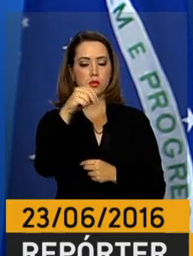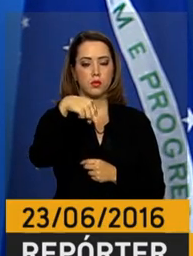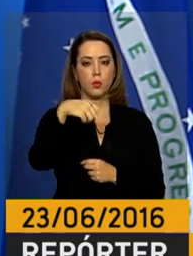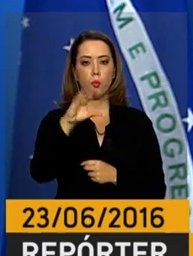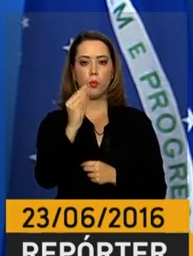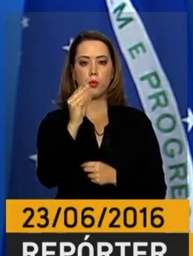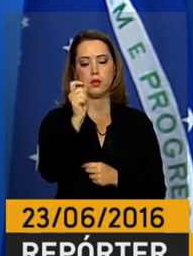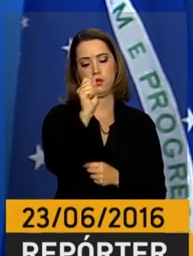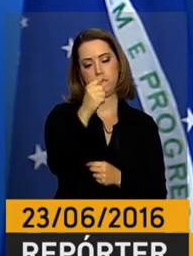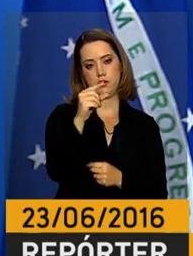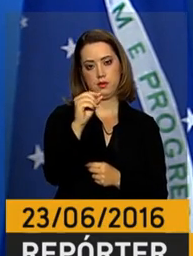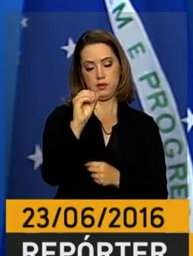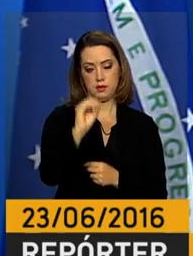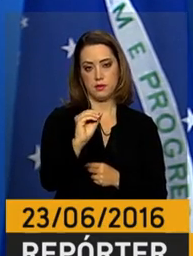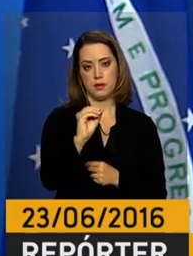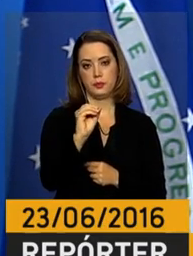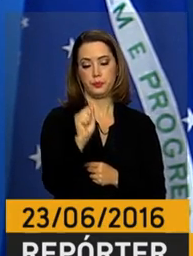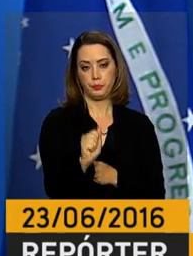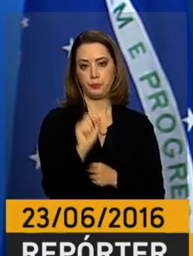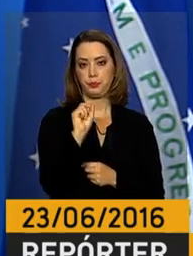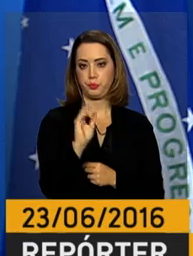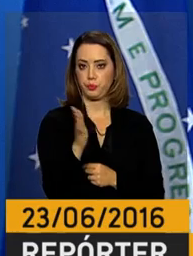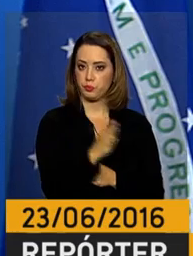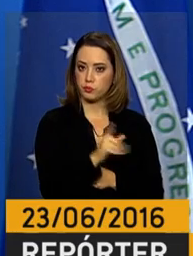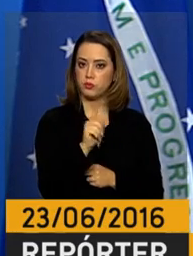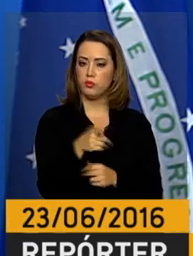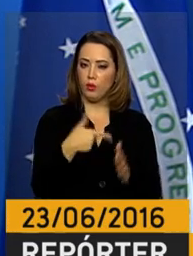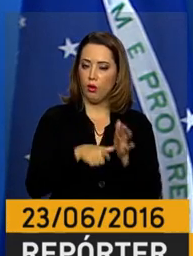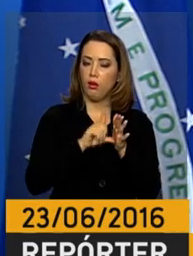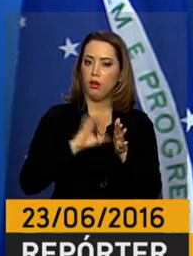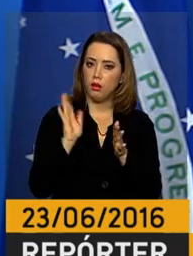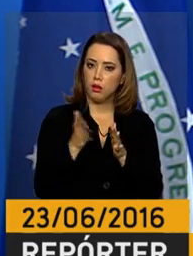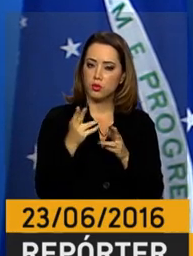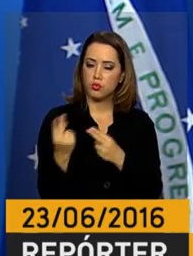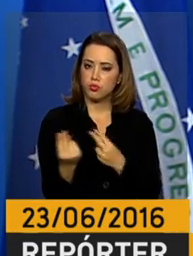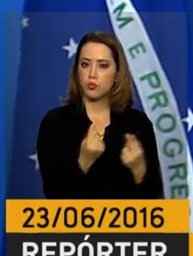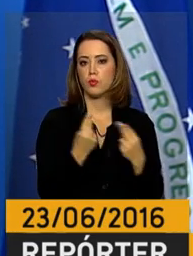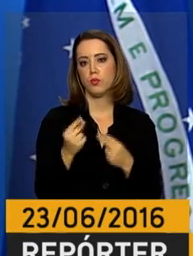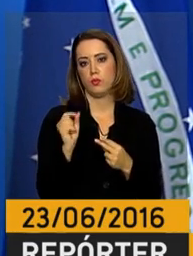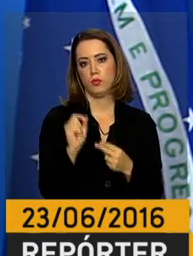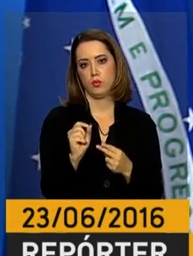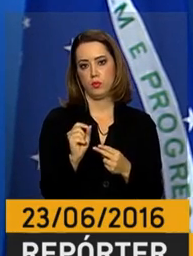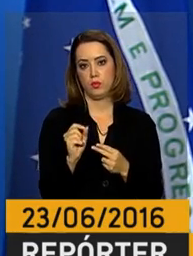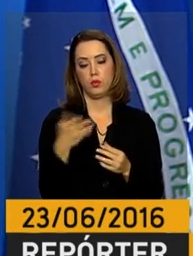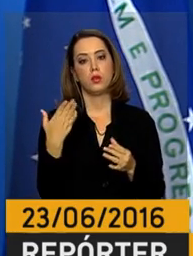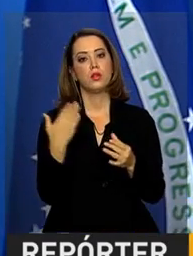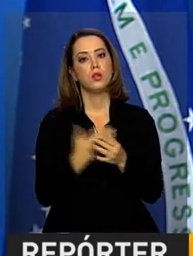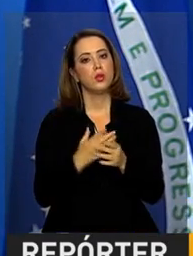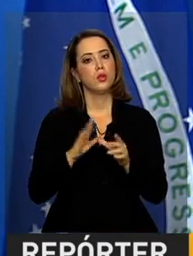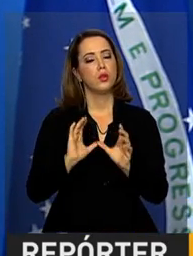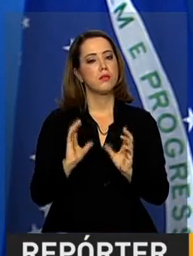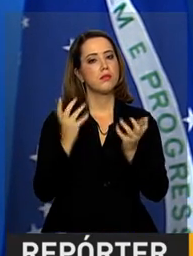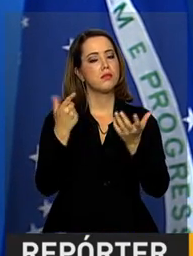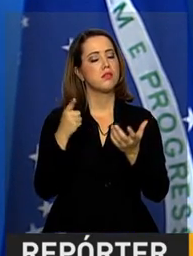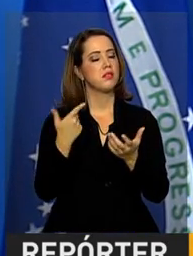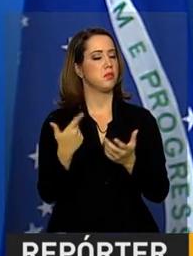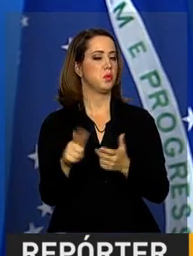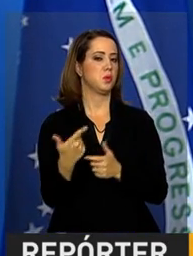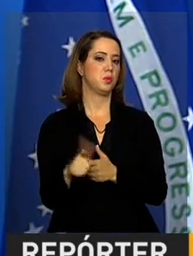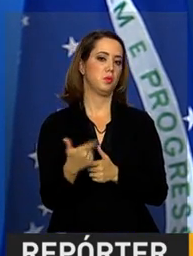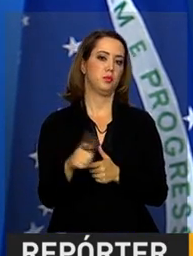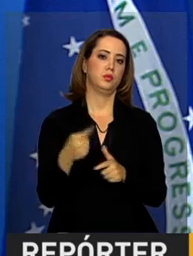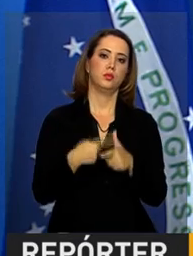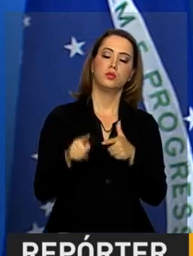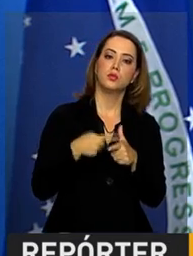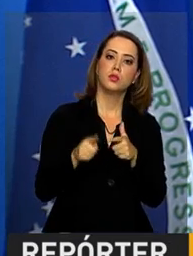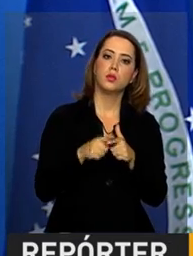agora para atender as demandas da espécie a sumariedade do rito não constitui portanto um impecilho